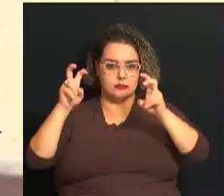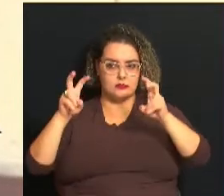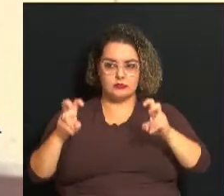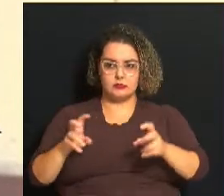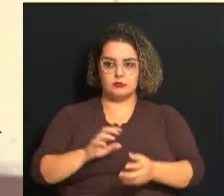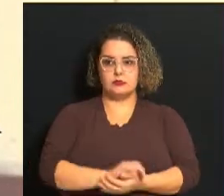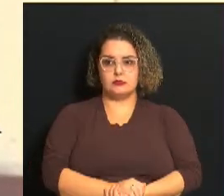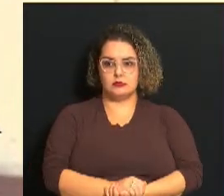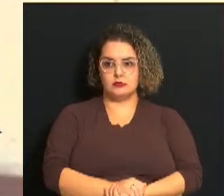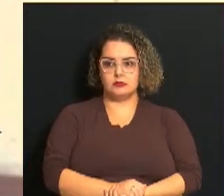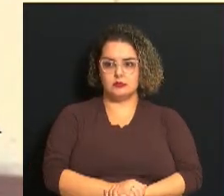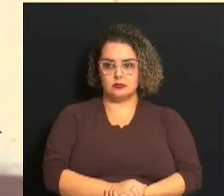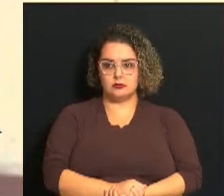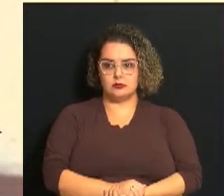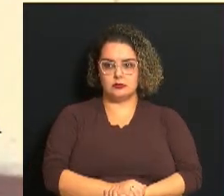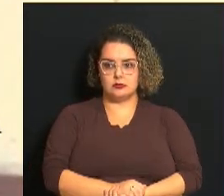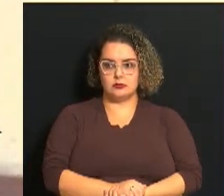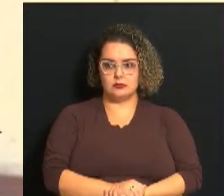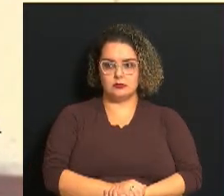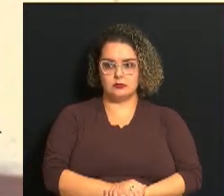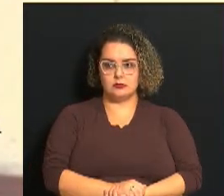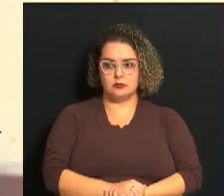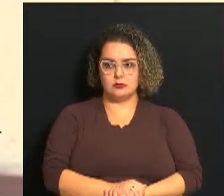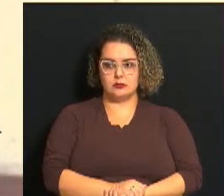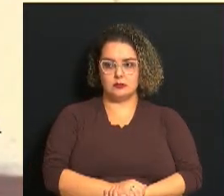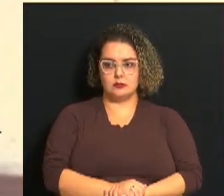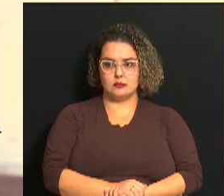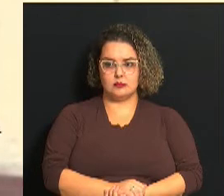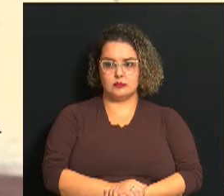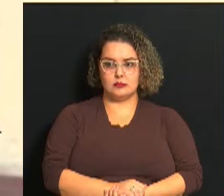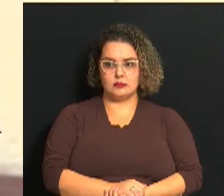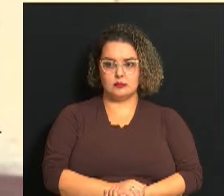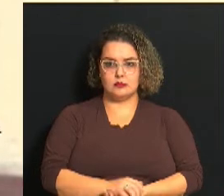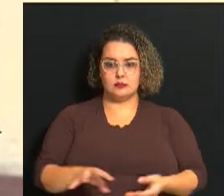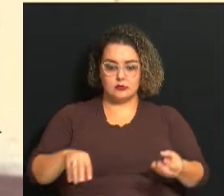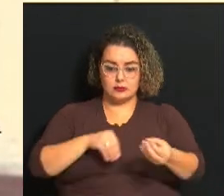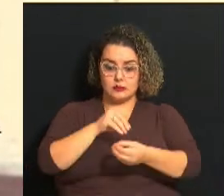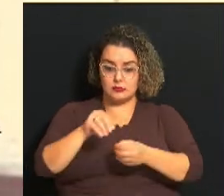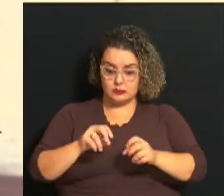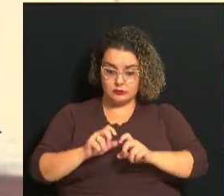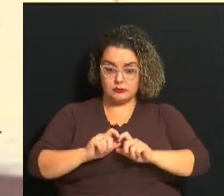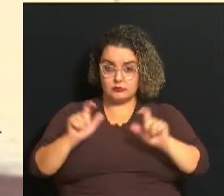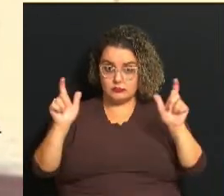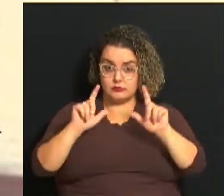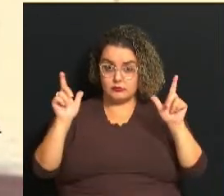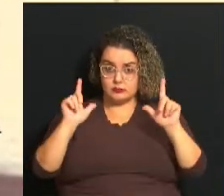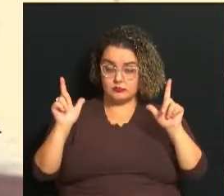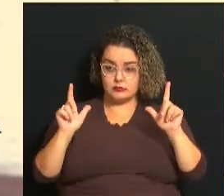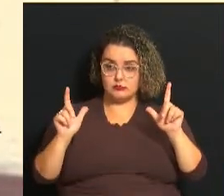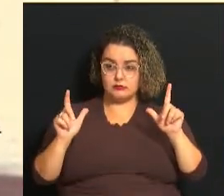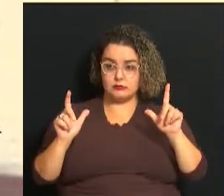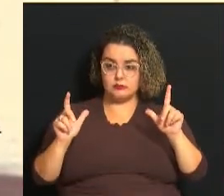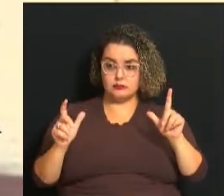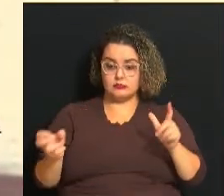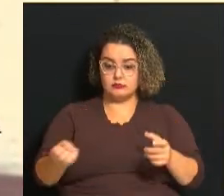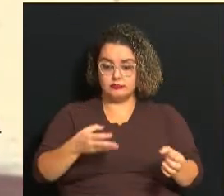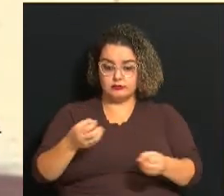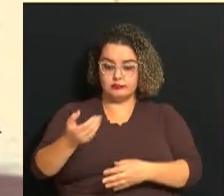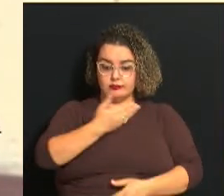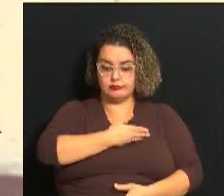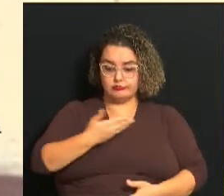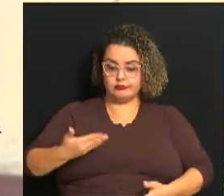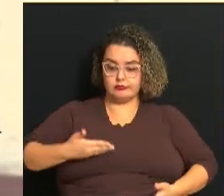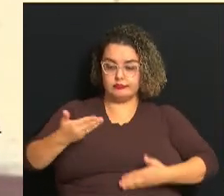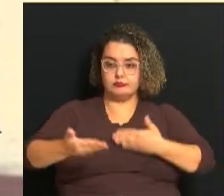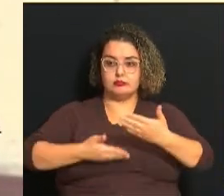né da que tá muito latente aí também com relação aos servidores públicos